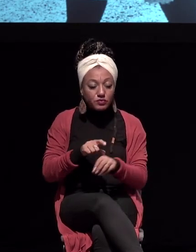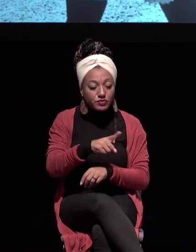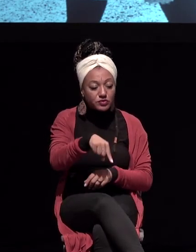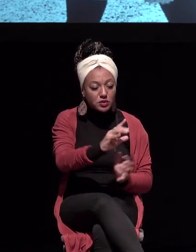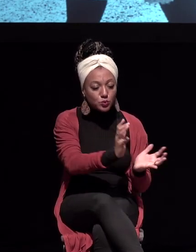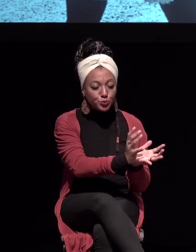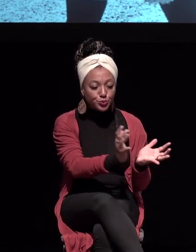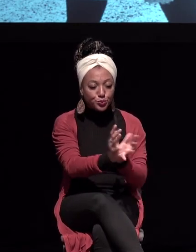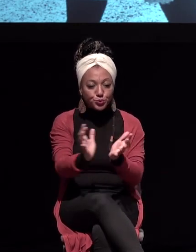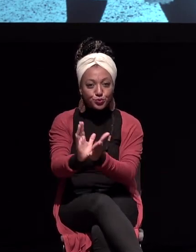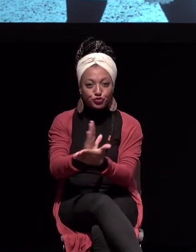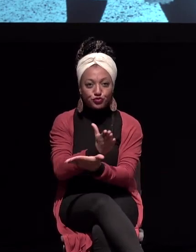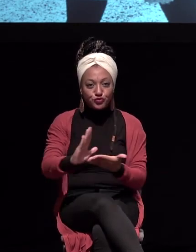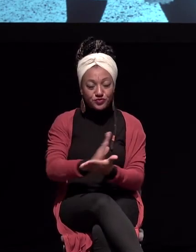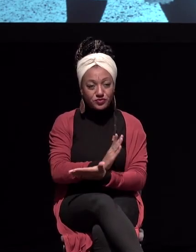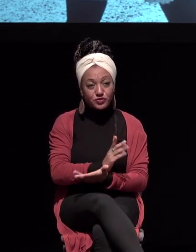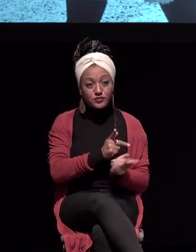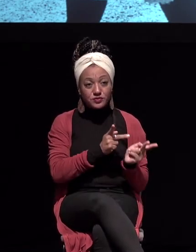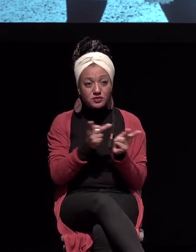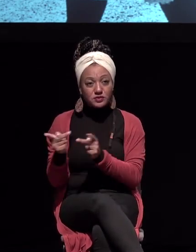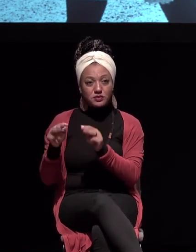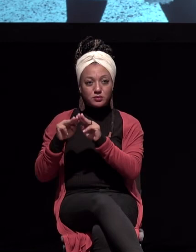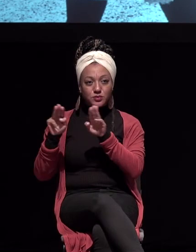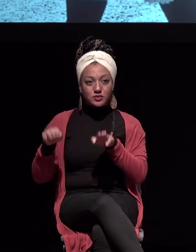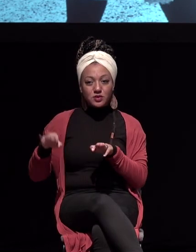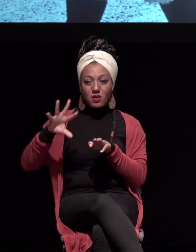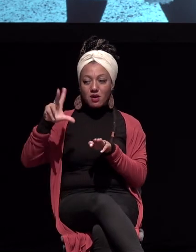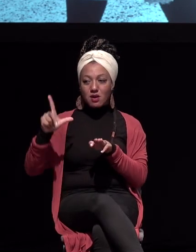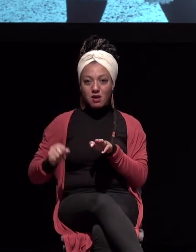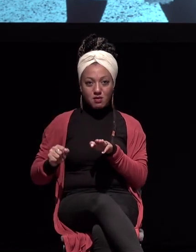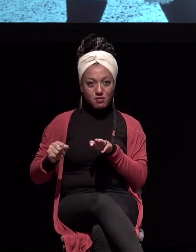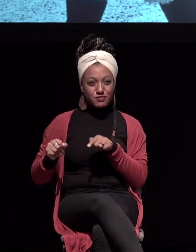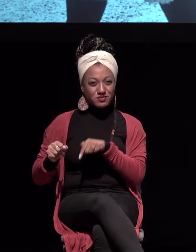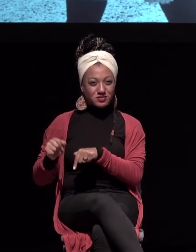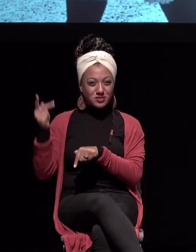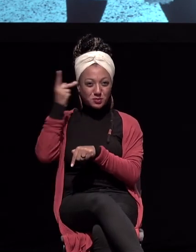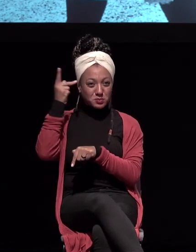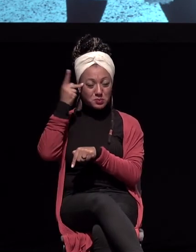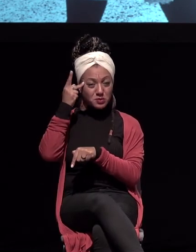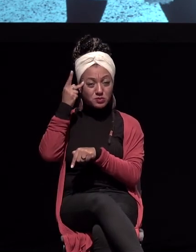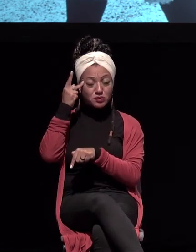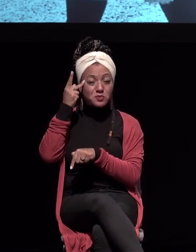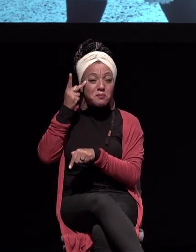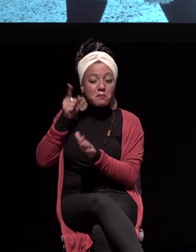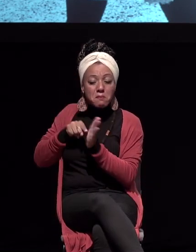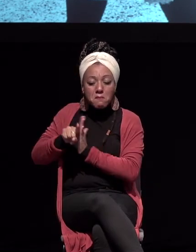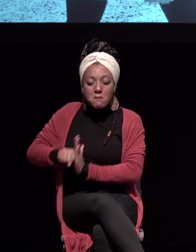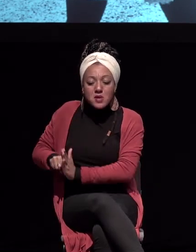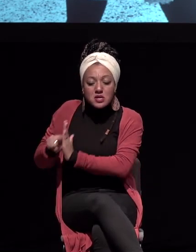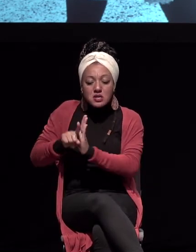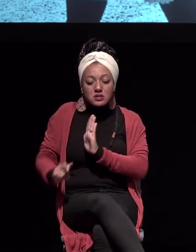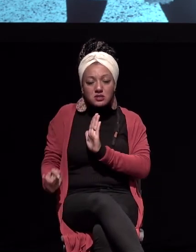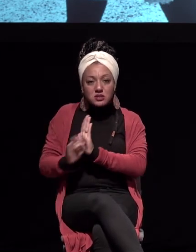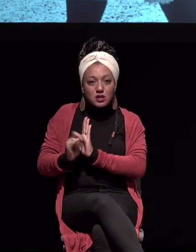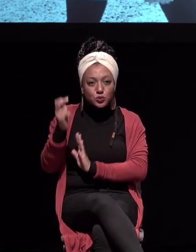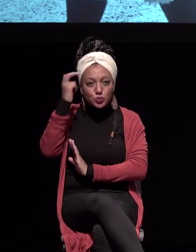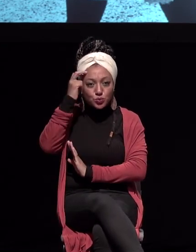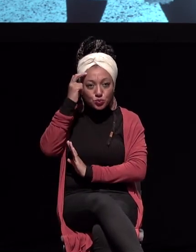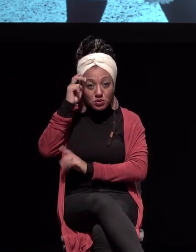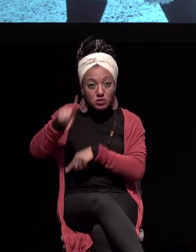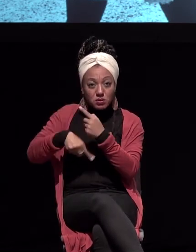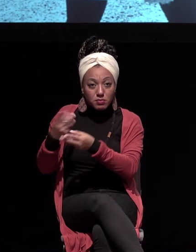Afro-Brasil para poder fazer um relatório, para pensar nessa questão da identidade cultural e afro-brasileira e trazer essa